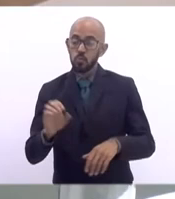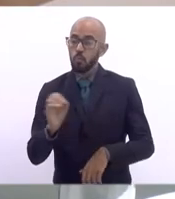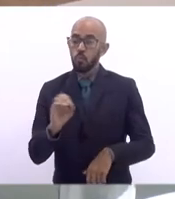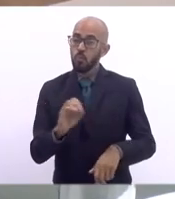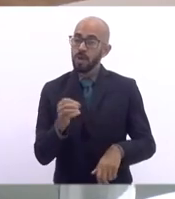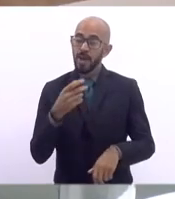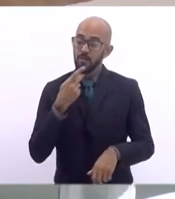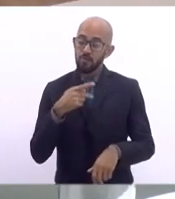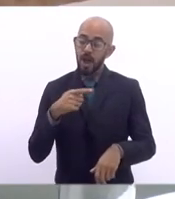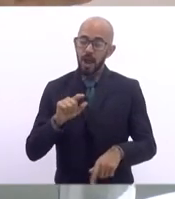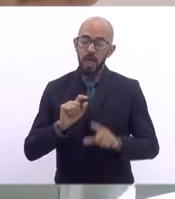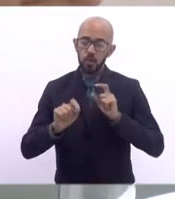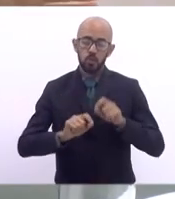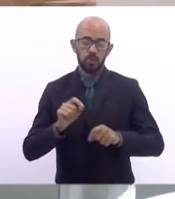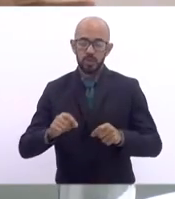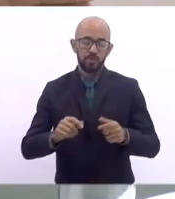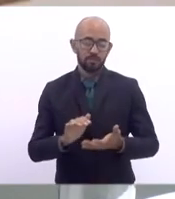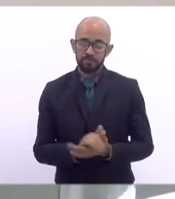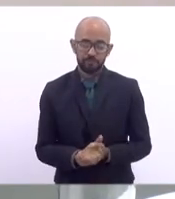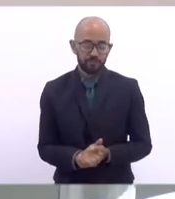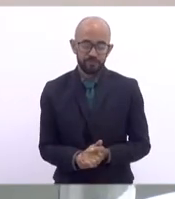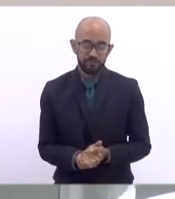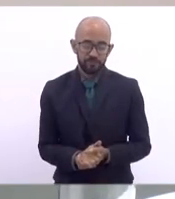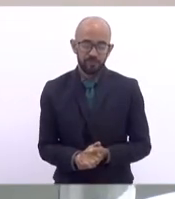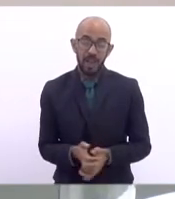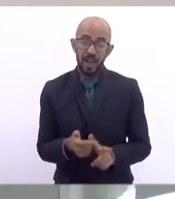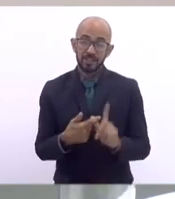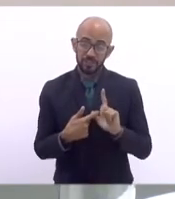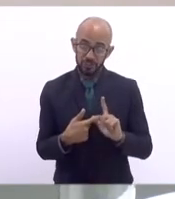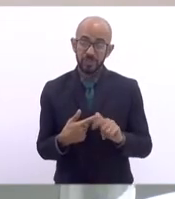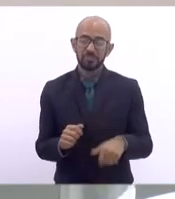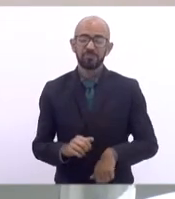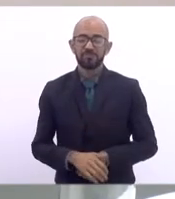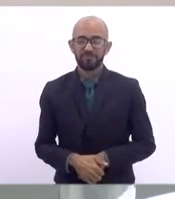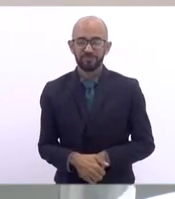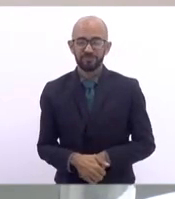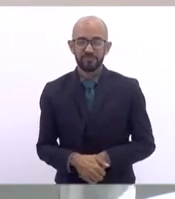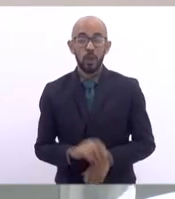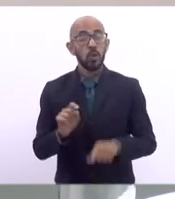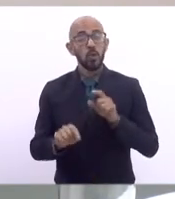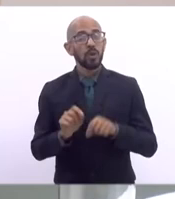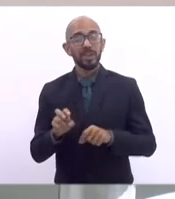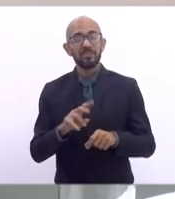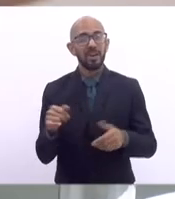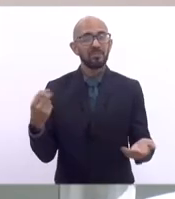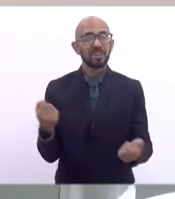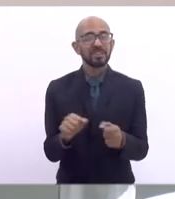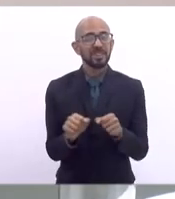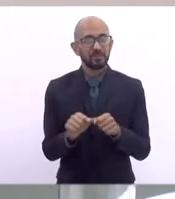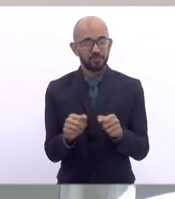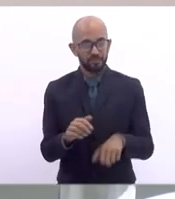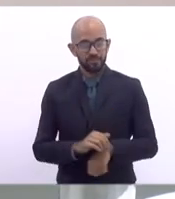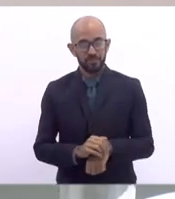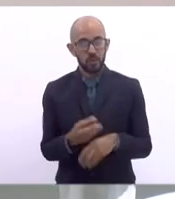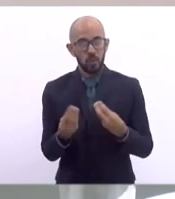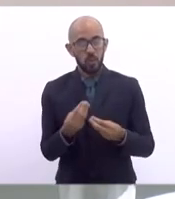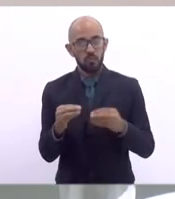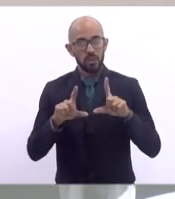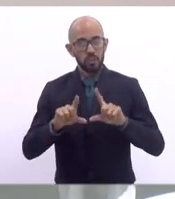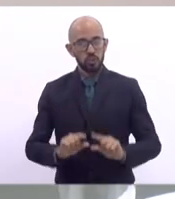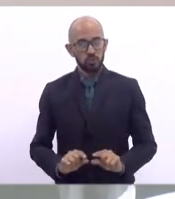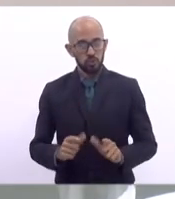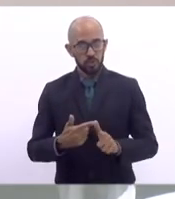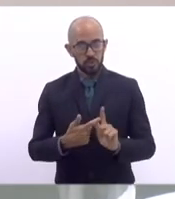coloca na mesa de negociação a divinense que que vai fazer com ela como é que ela vai diminuir de tamanho